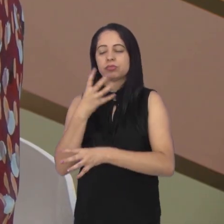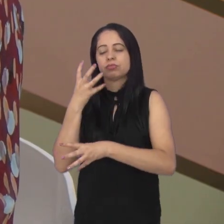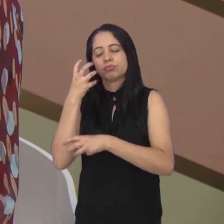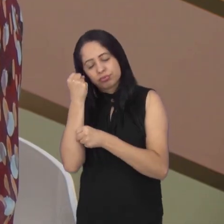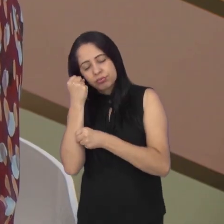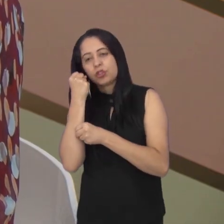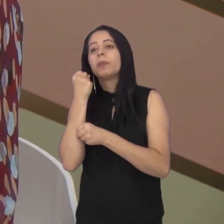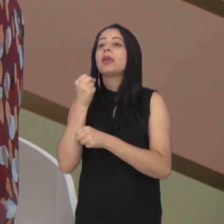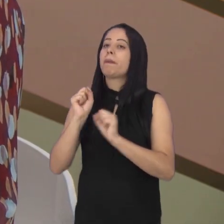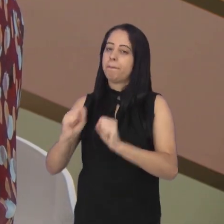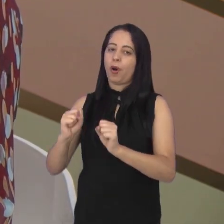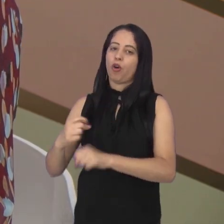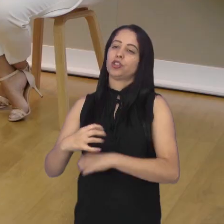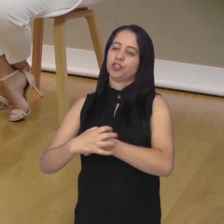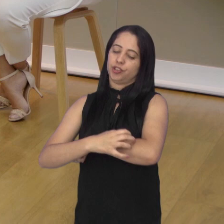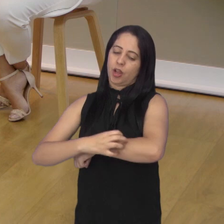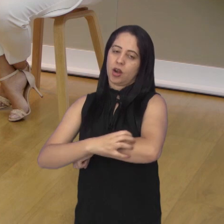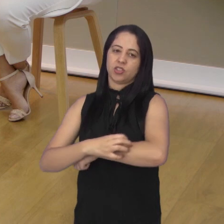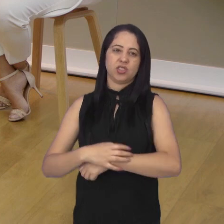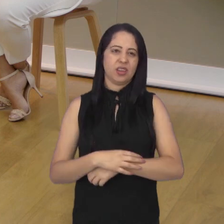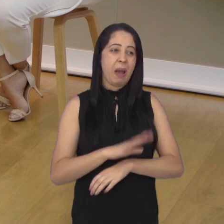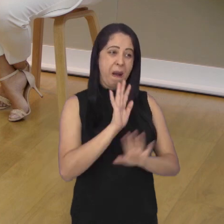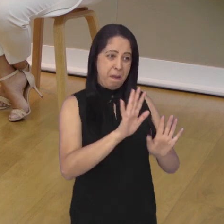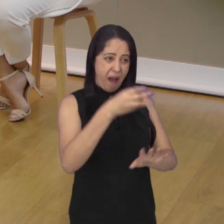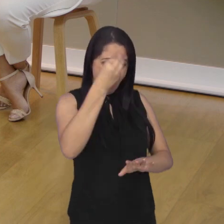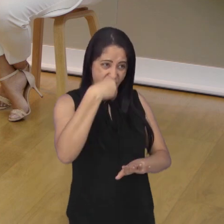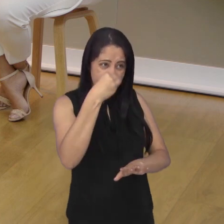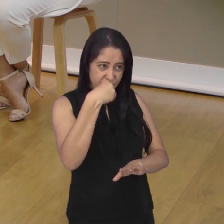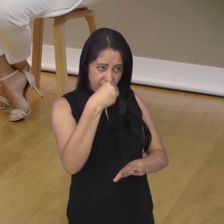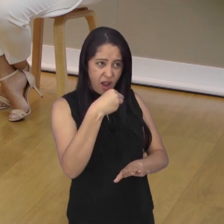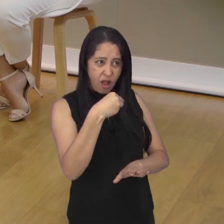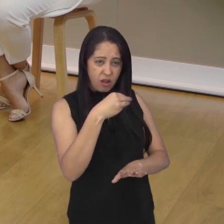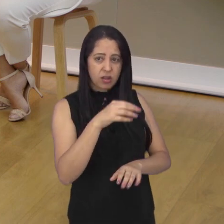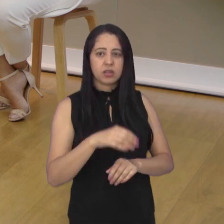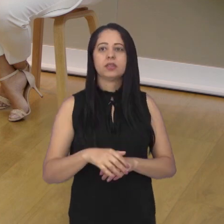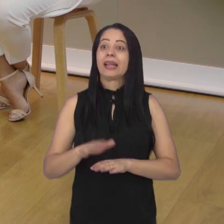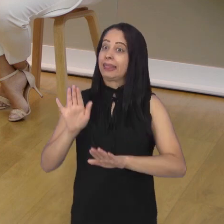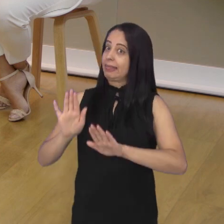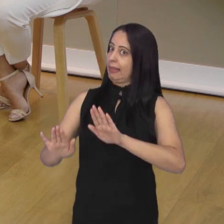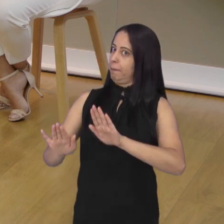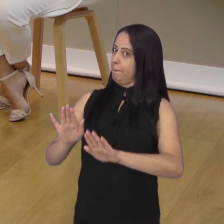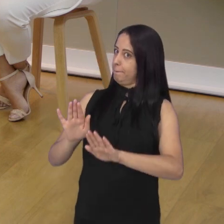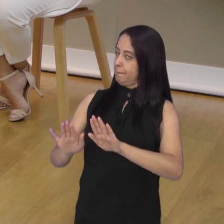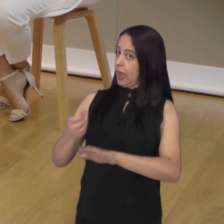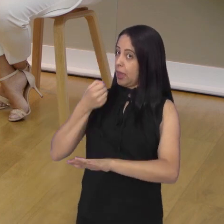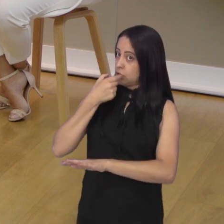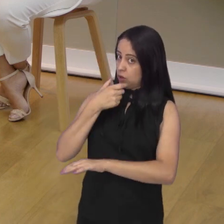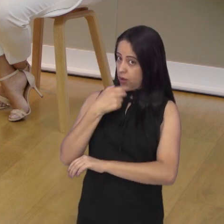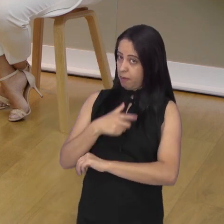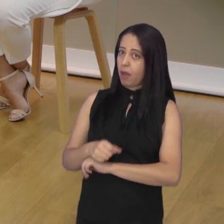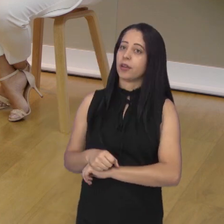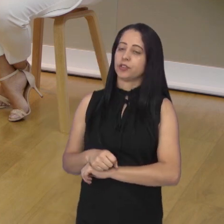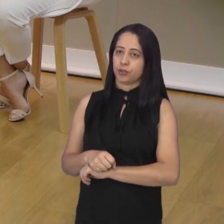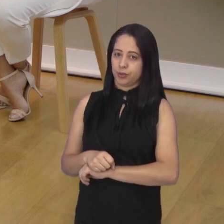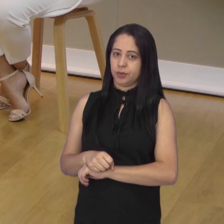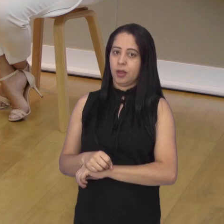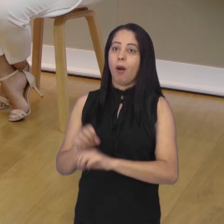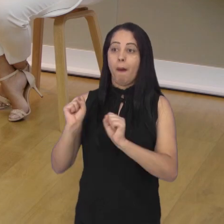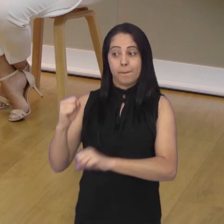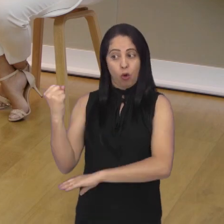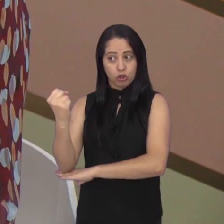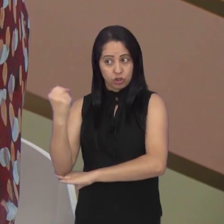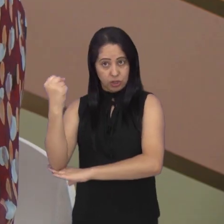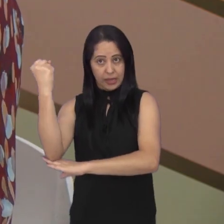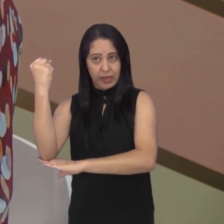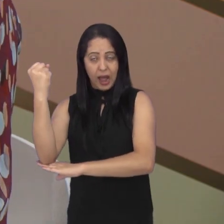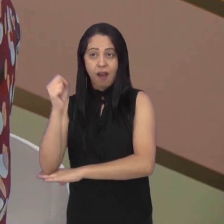durante cirurgia. E eu imagino também que é uma alergia fraca, assim, uma coisa tranquila, nada que... Dependendo do medicamento, aí ela pode ser uma reação mais